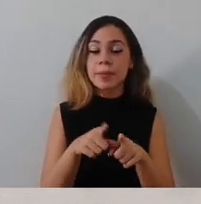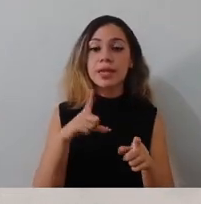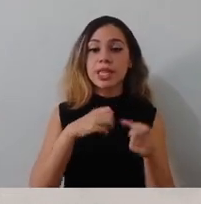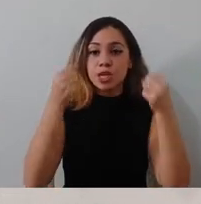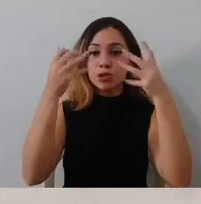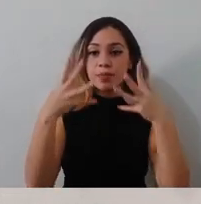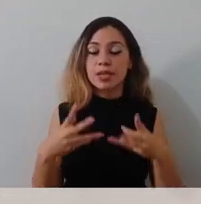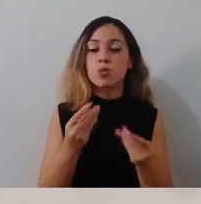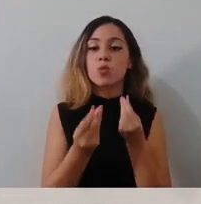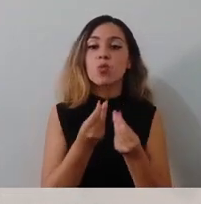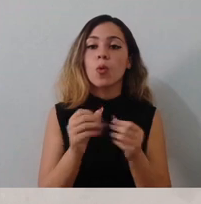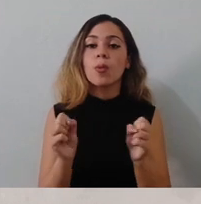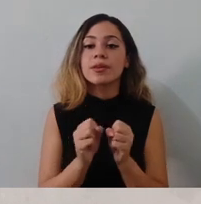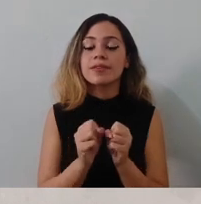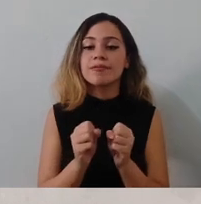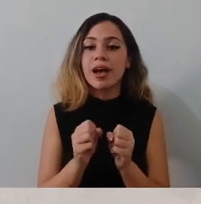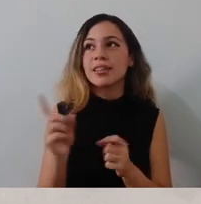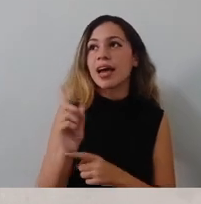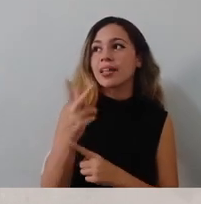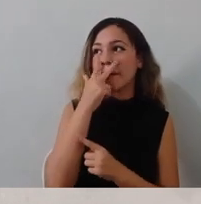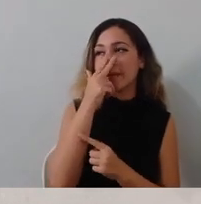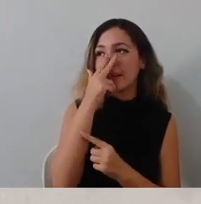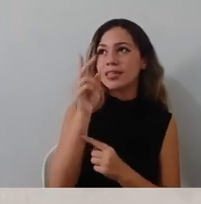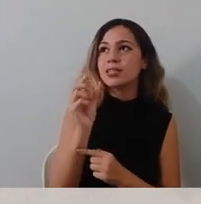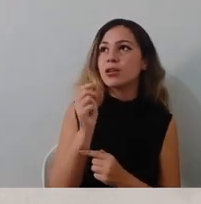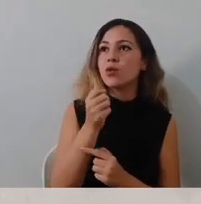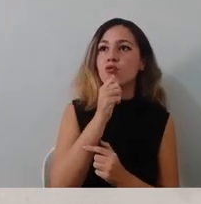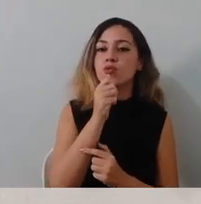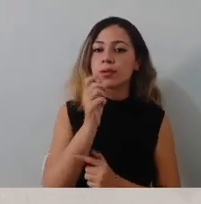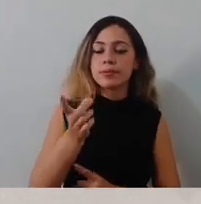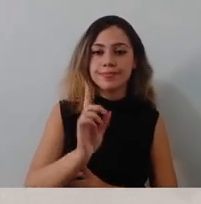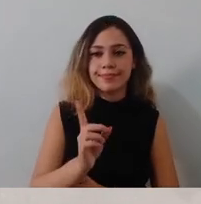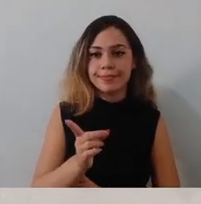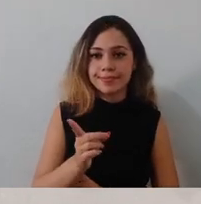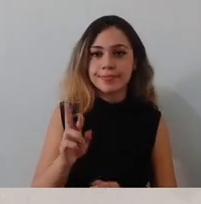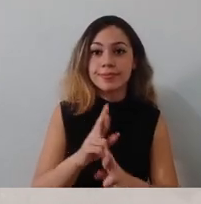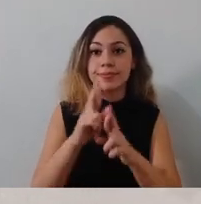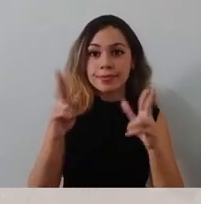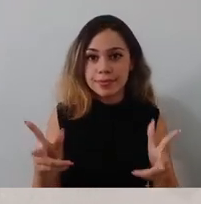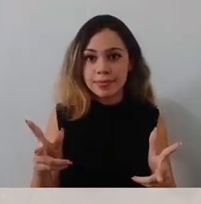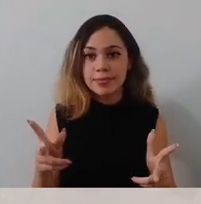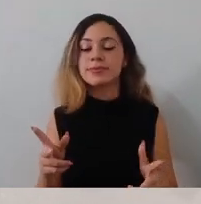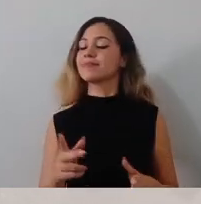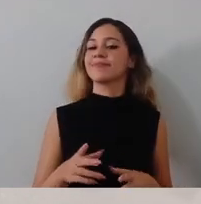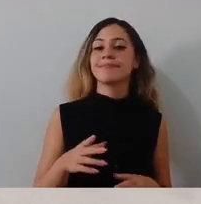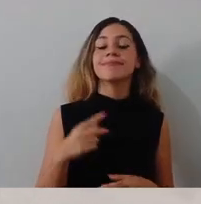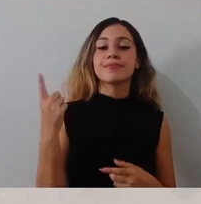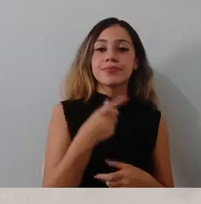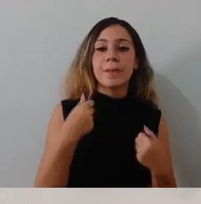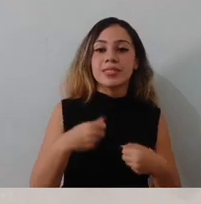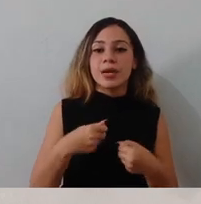proteína isolada. É uma proteína, não é nada assim, é a fumaça, não sei o quê. Não. É uma...